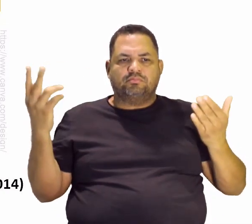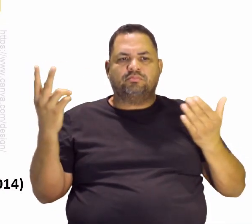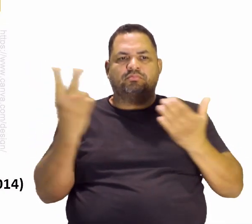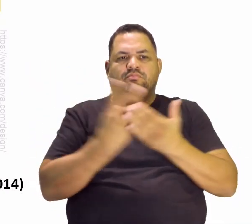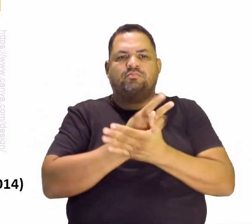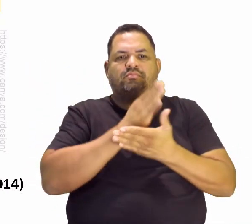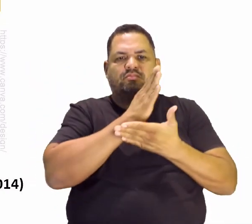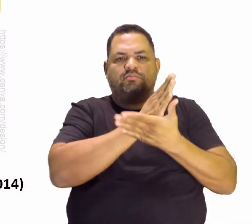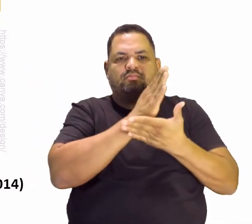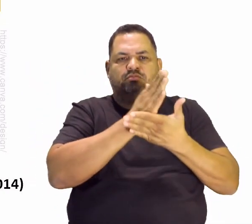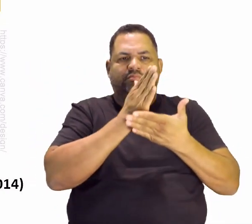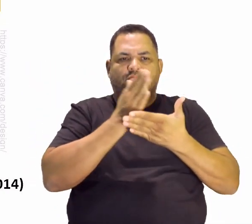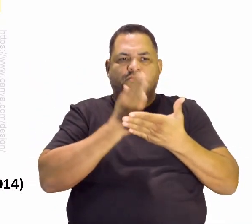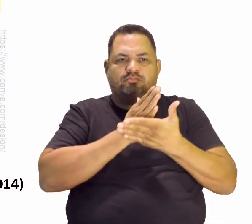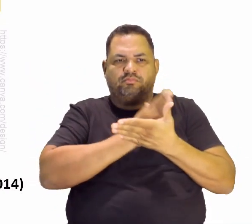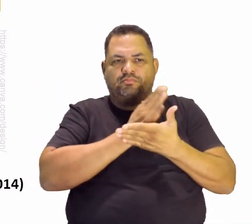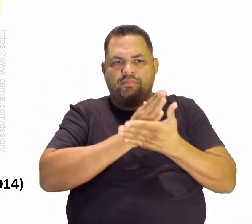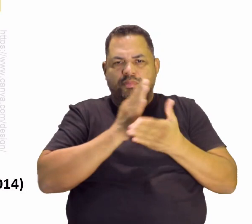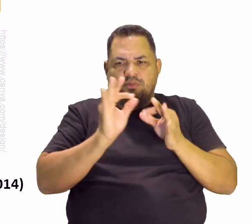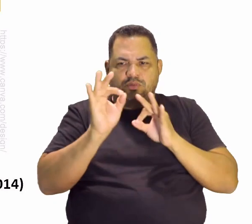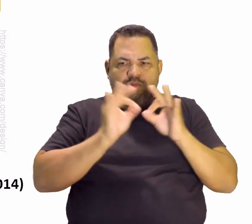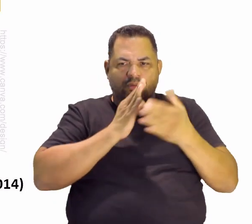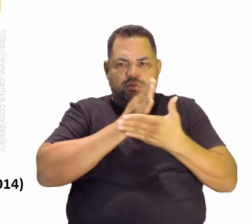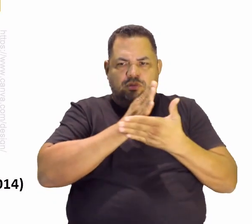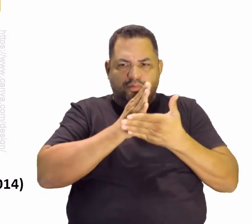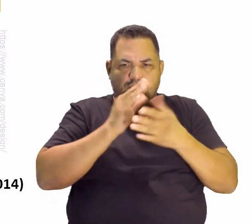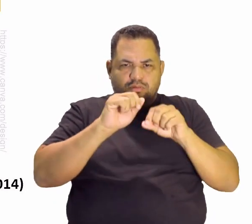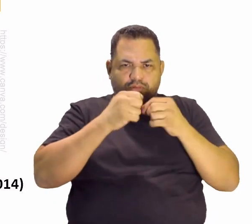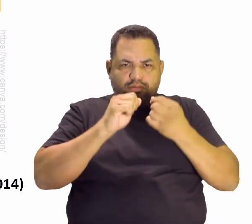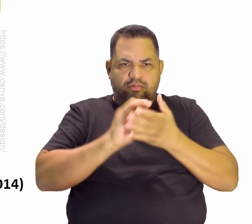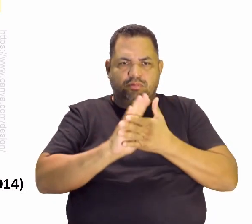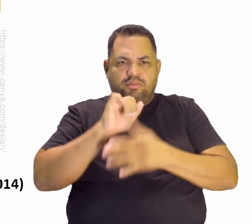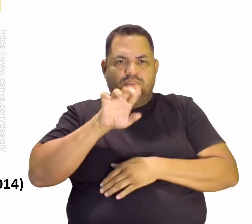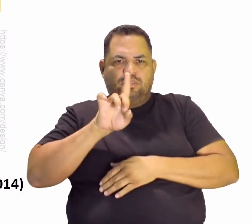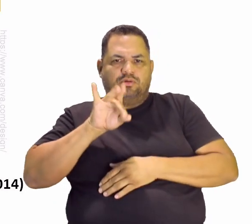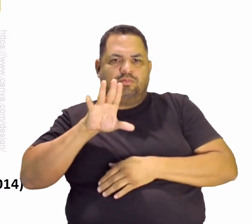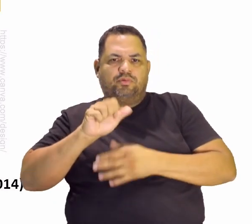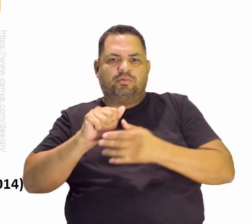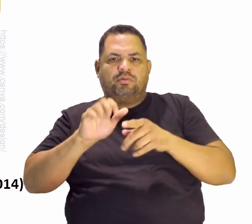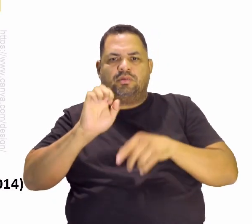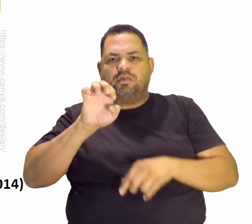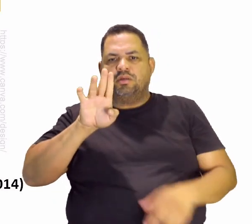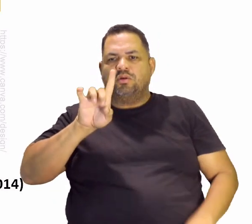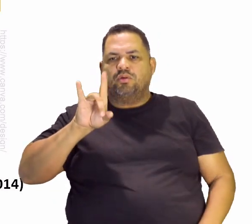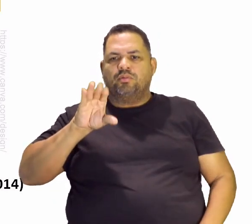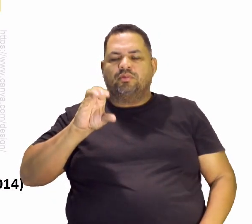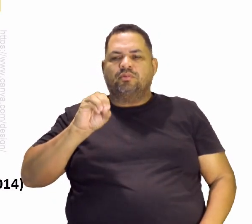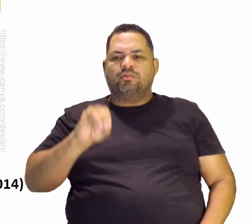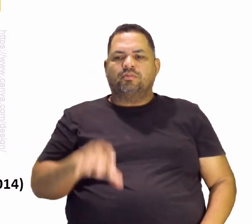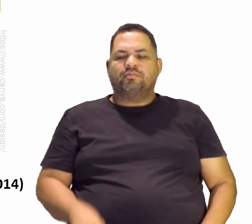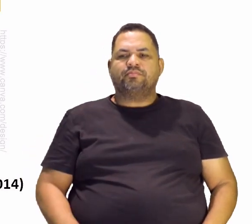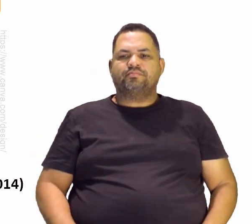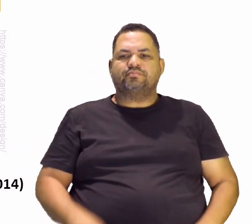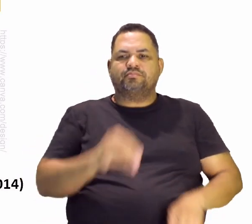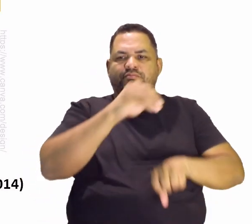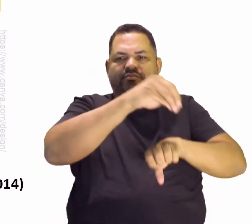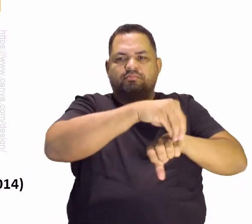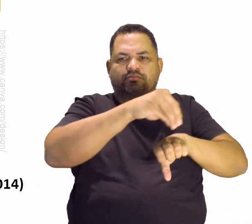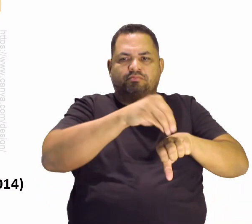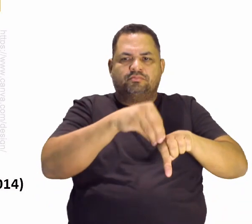do funcionamento anaeróbio e aeróbio, tá? Já já a gente vai discutir o que é isso aí. Dos